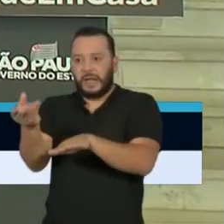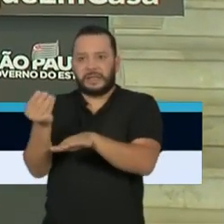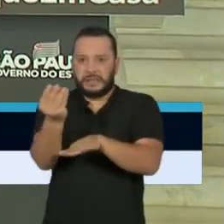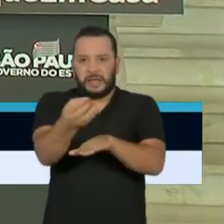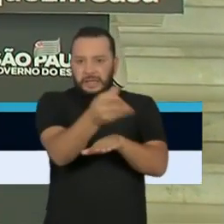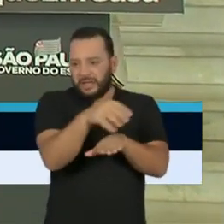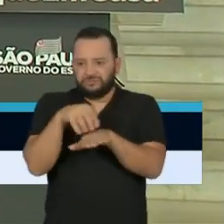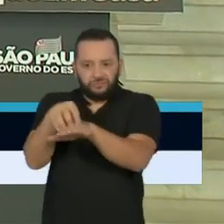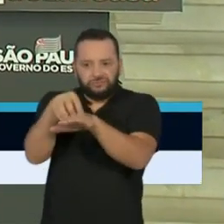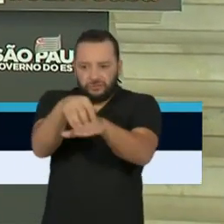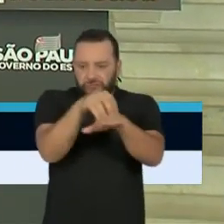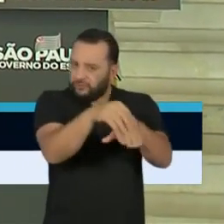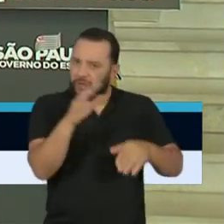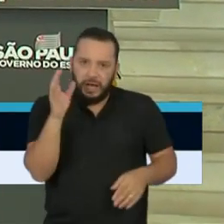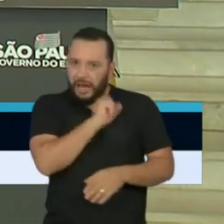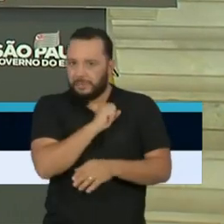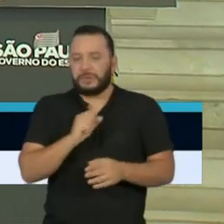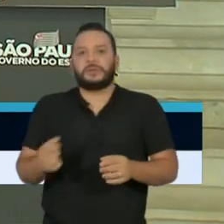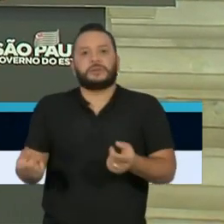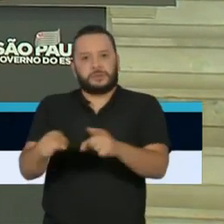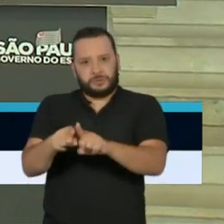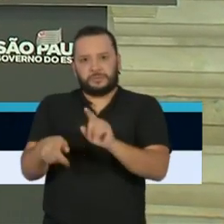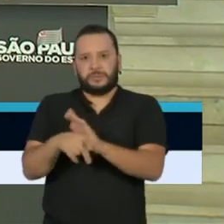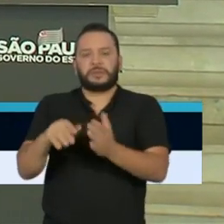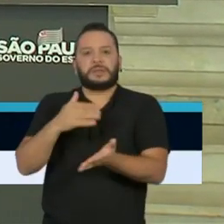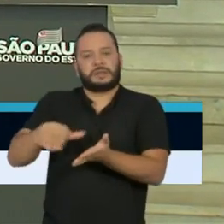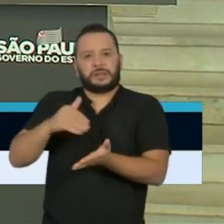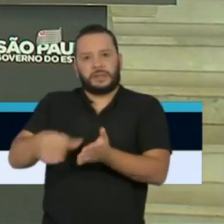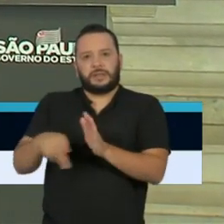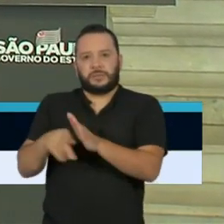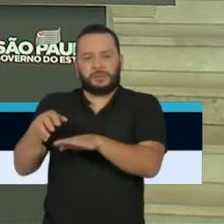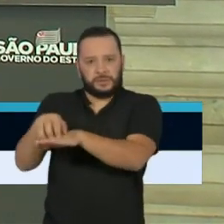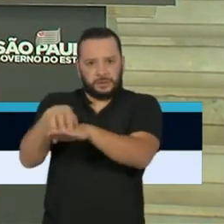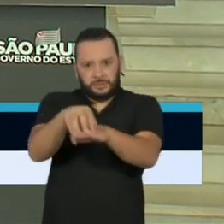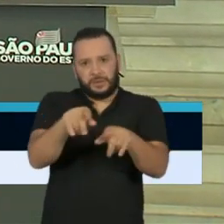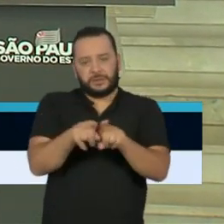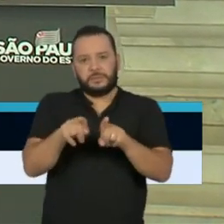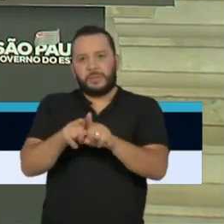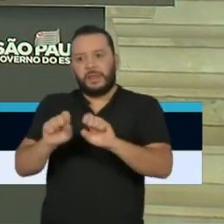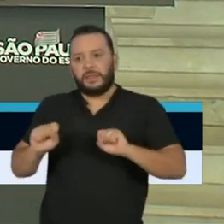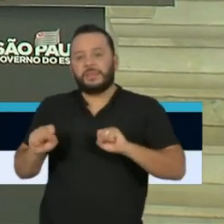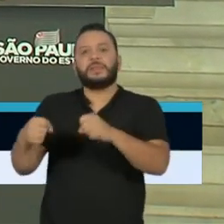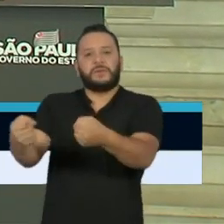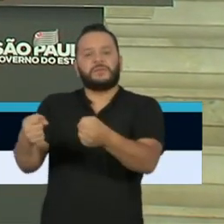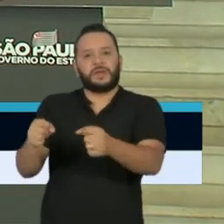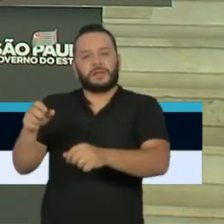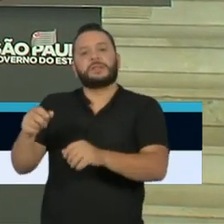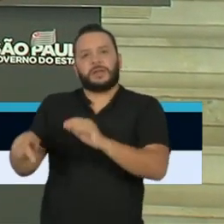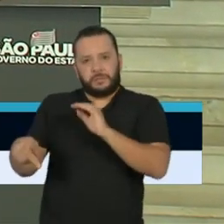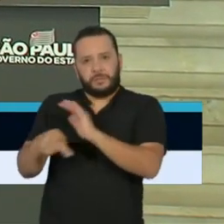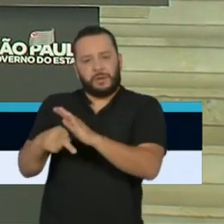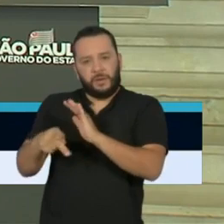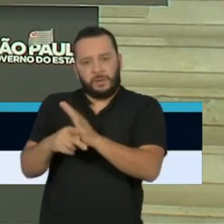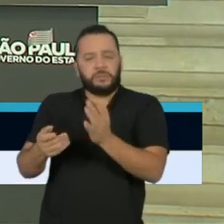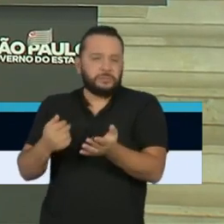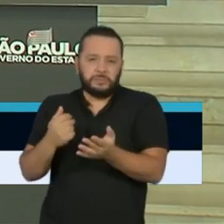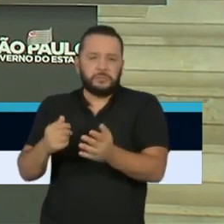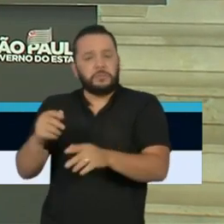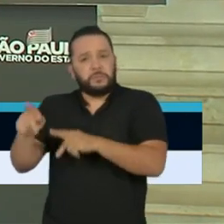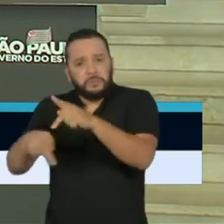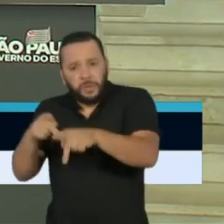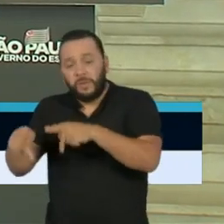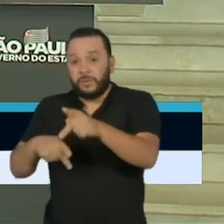sendo feito agora, com a Secretaria de Logística e Transporte, Secretaria de Defesa Civil. Hoje nós temos mais de 100